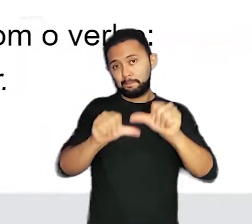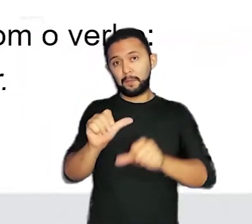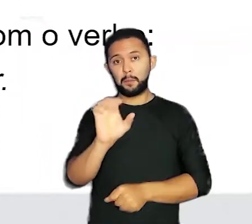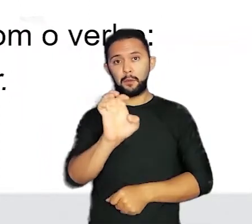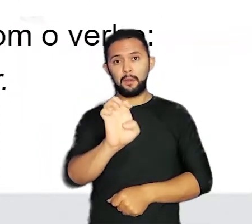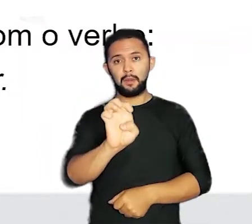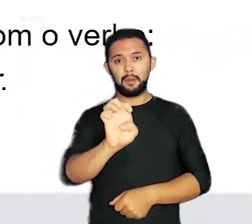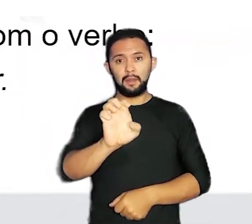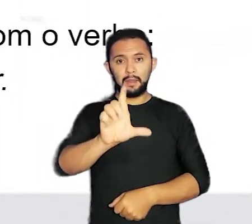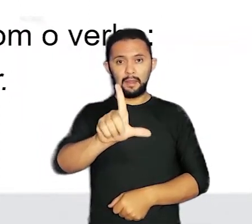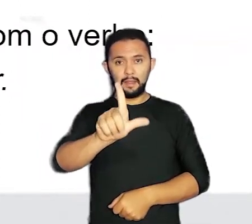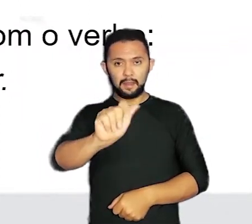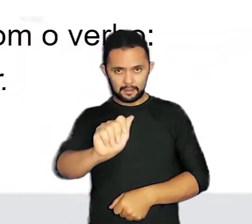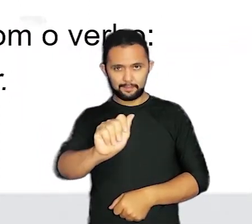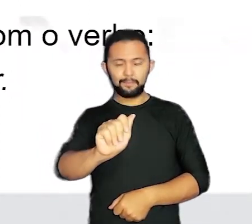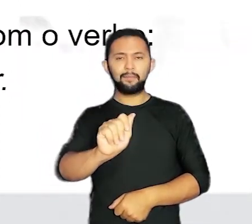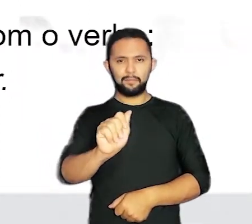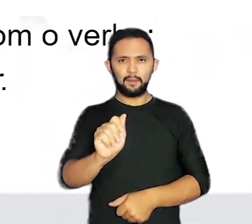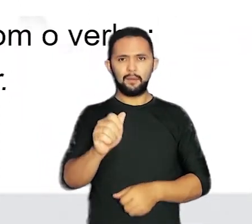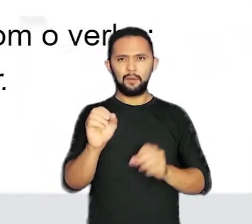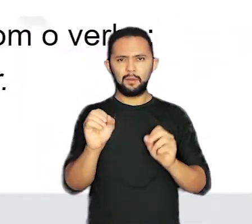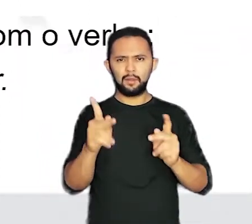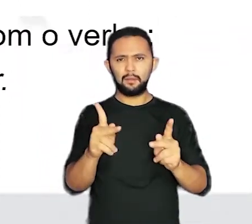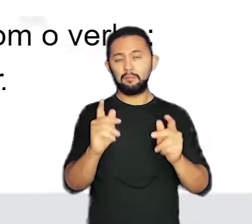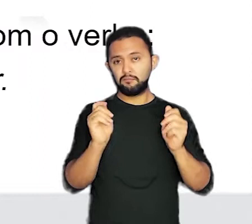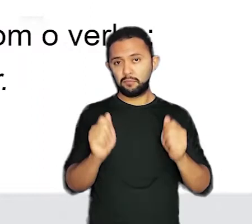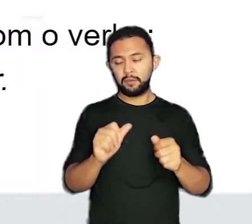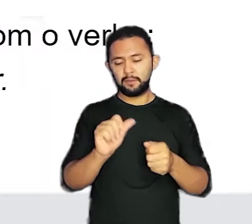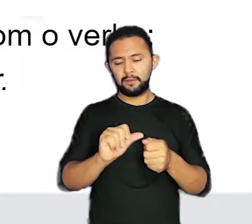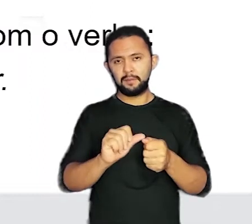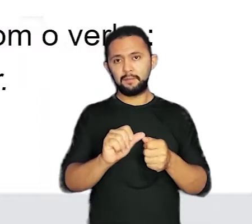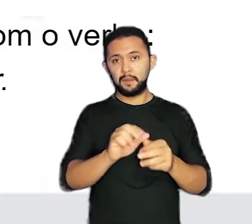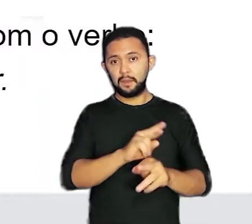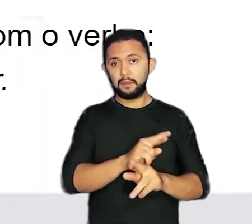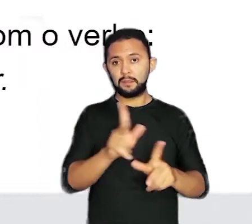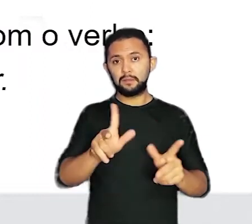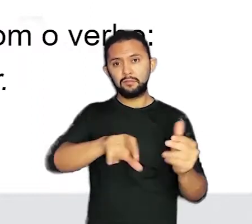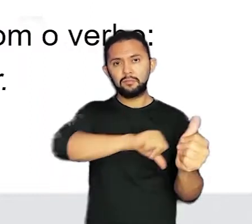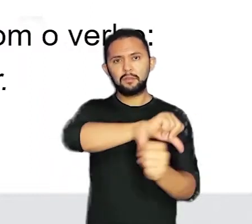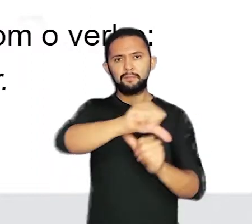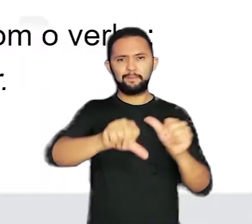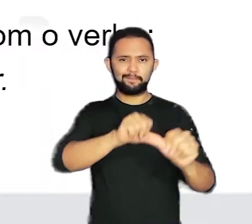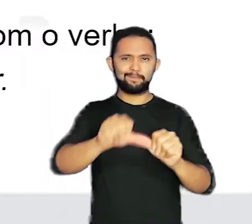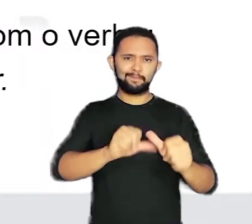de sujeito. Os pronomes de outros casos, tá? Não vão ter essa capacidade de